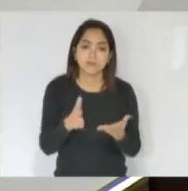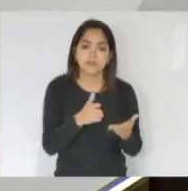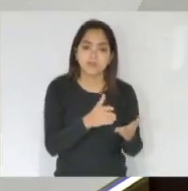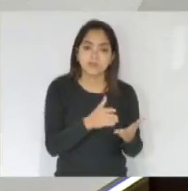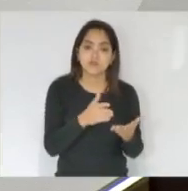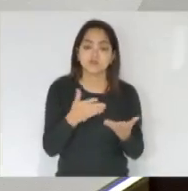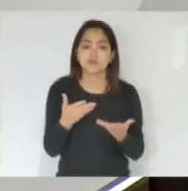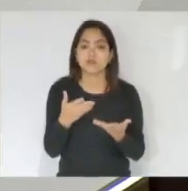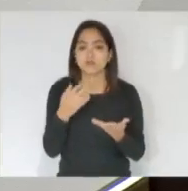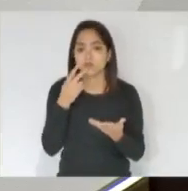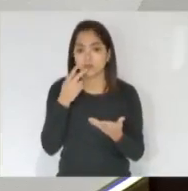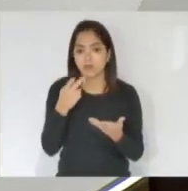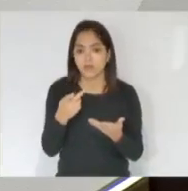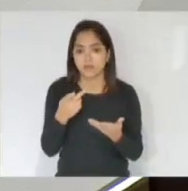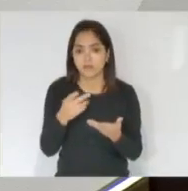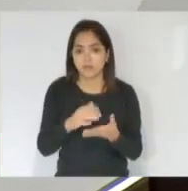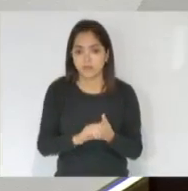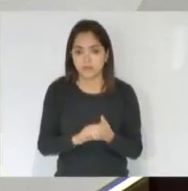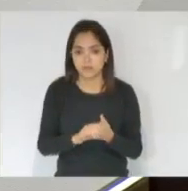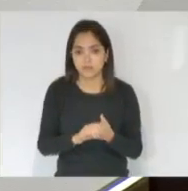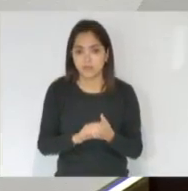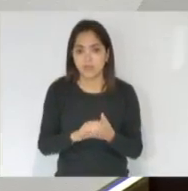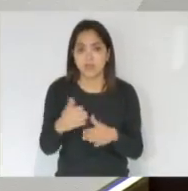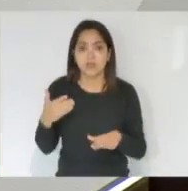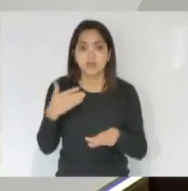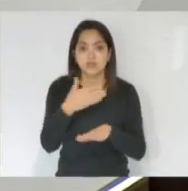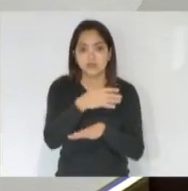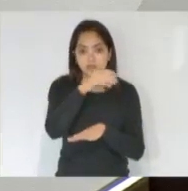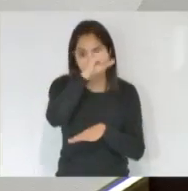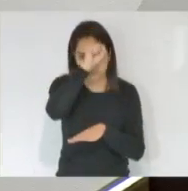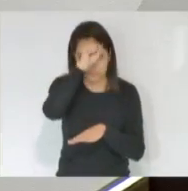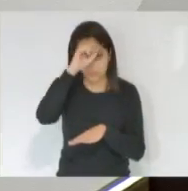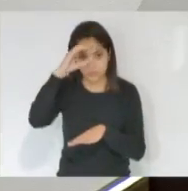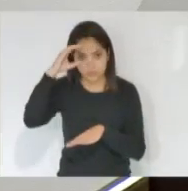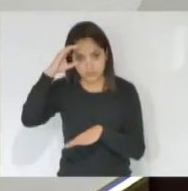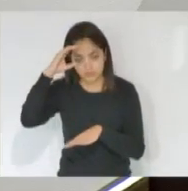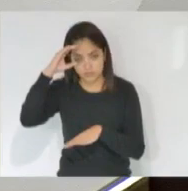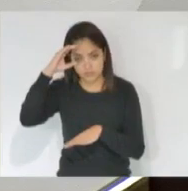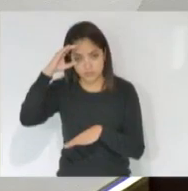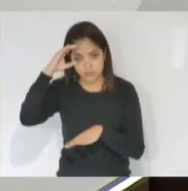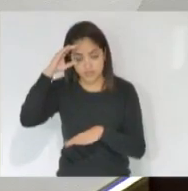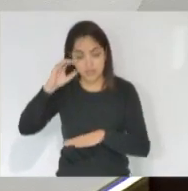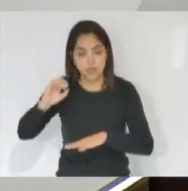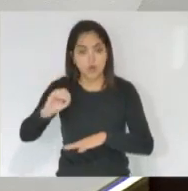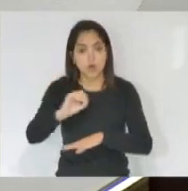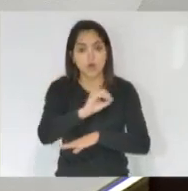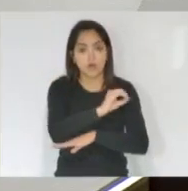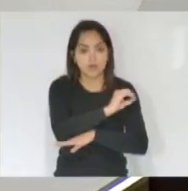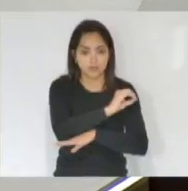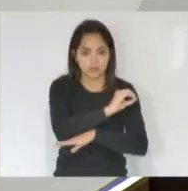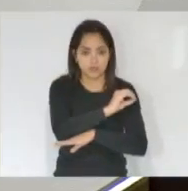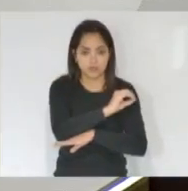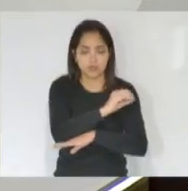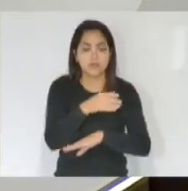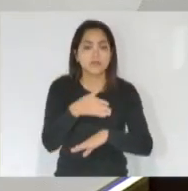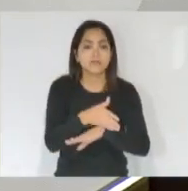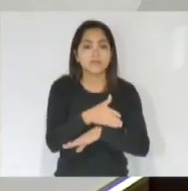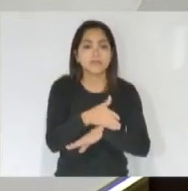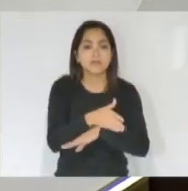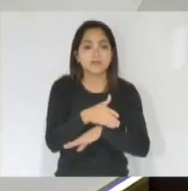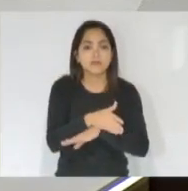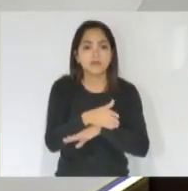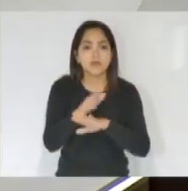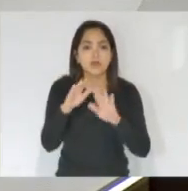dizer que nós tivemos em São Carlos, no oeste catarinense, participando do primeiro Fórum das